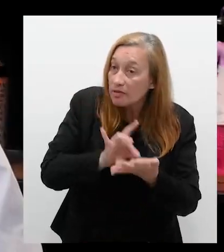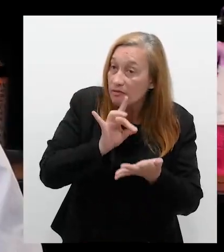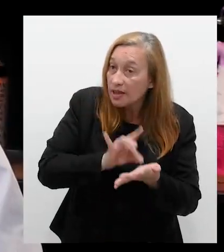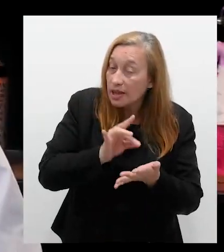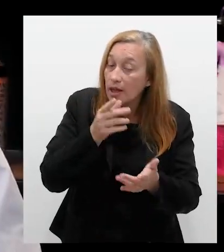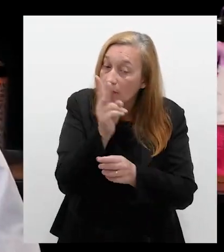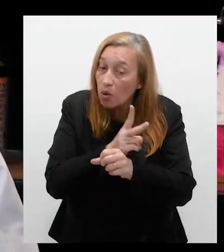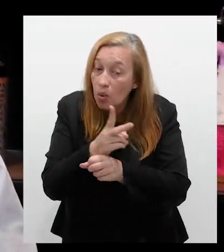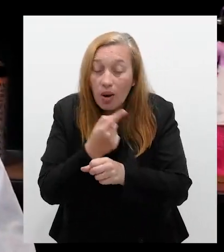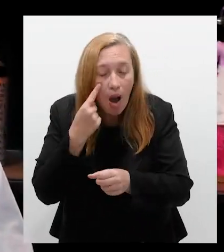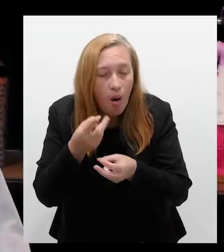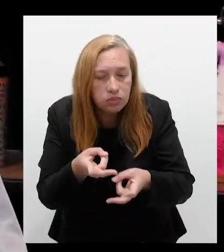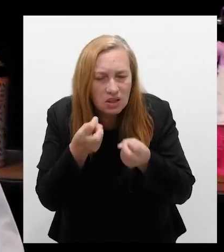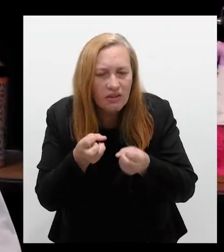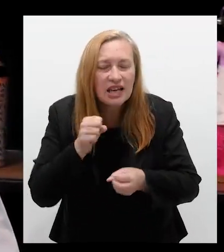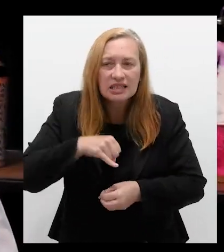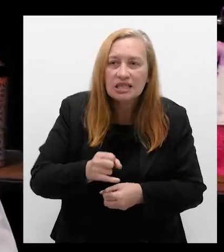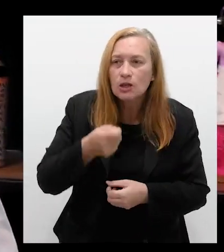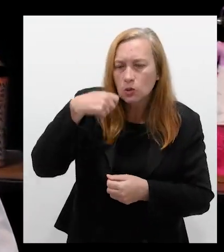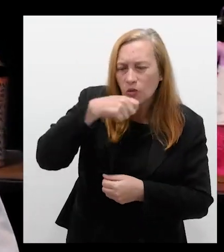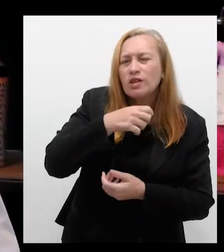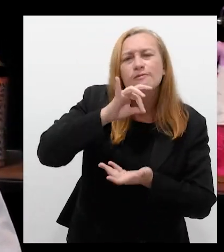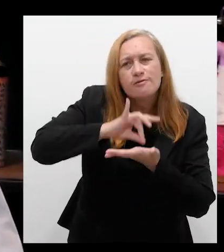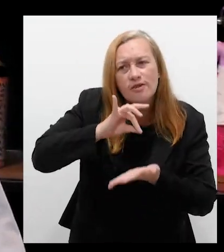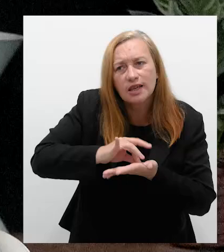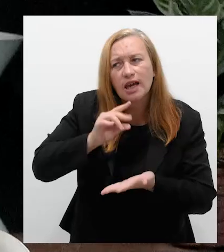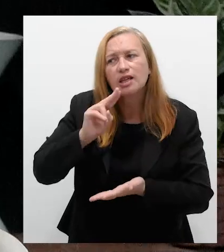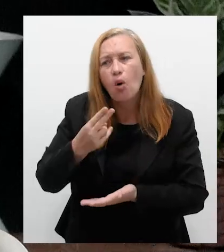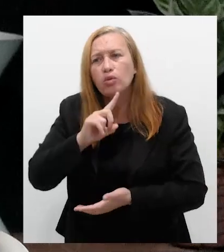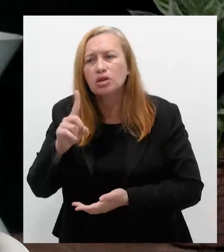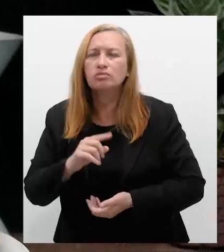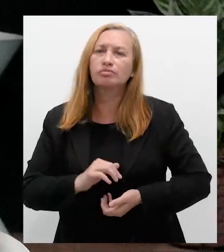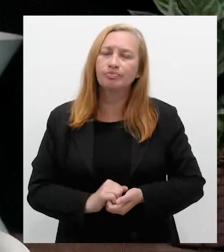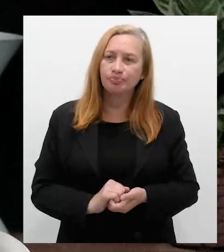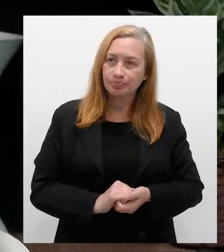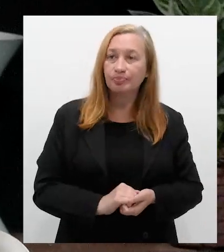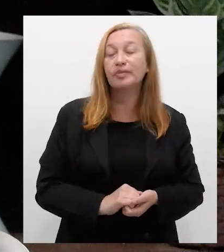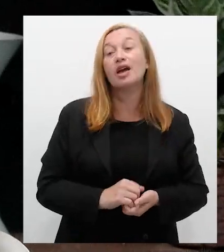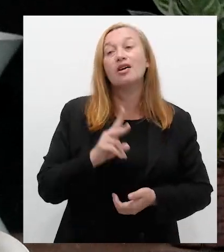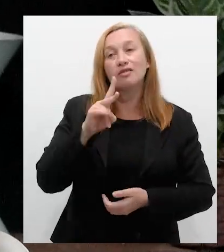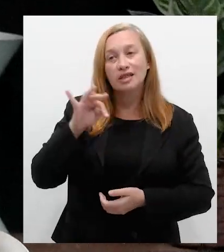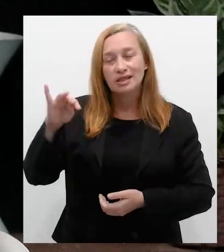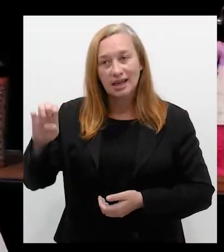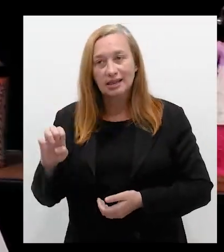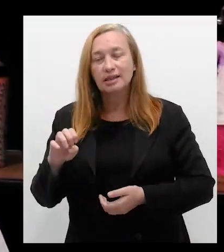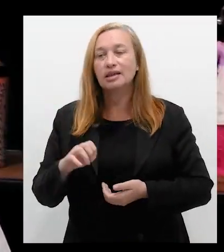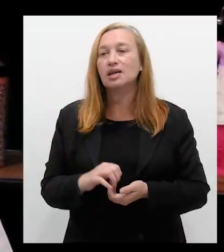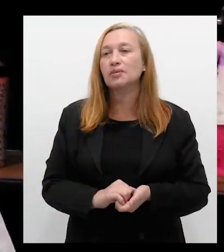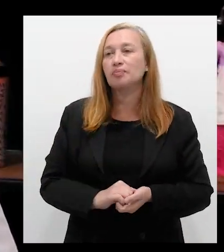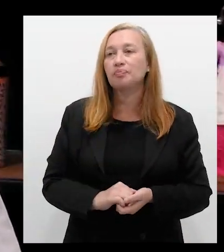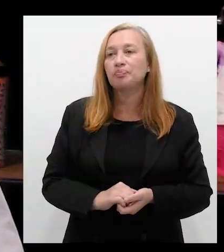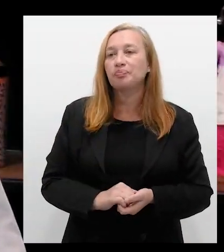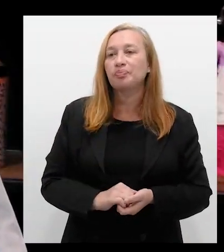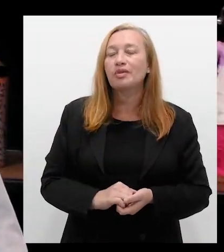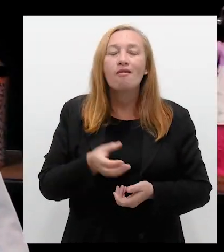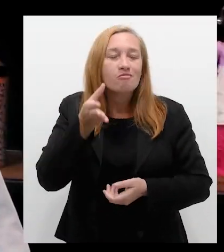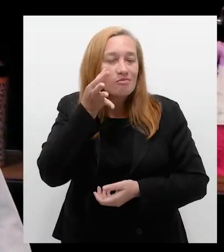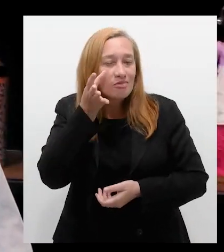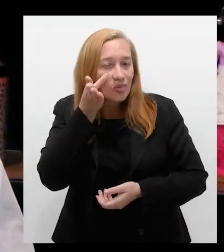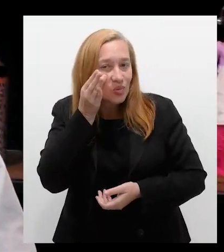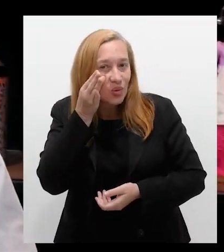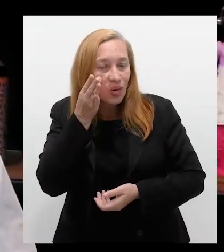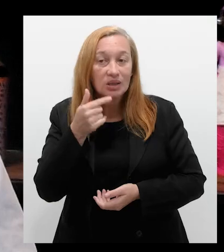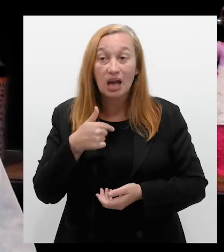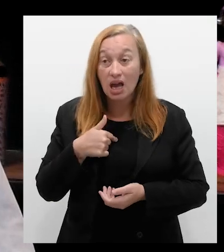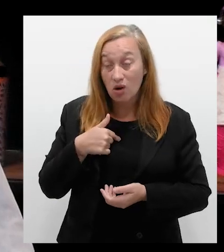procurar verificar se o filho realmente está obedecendo? Vicente, uma coisa